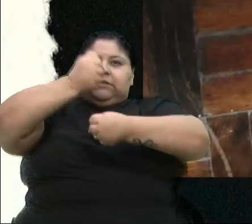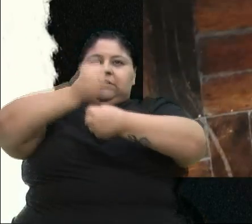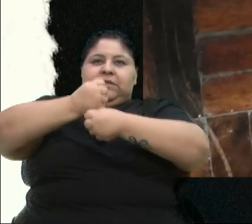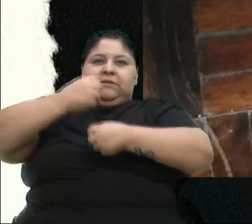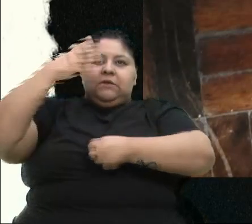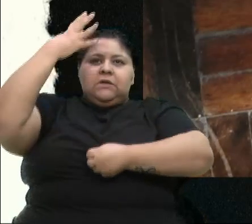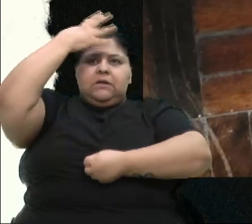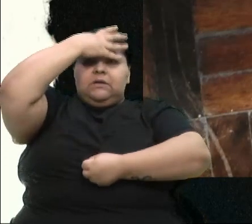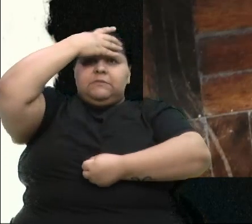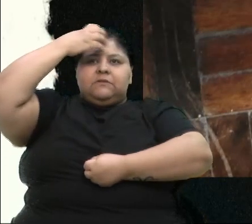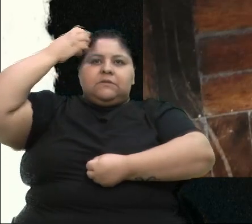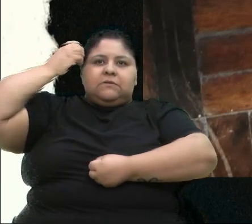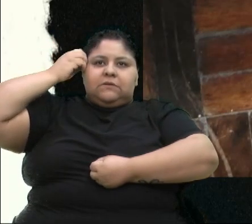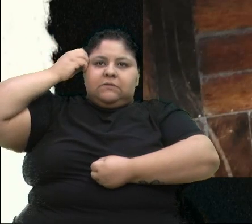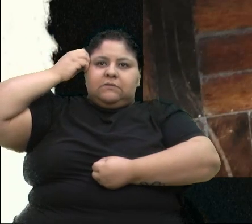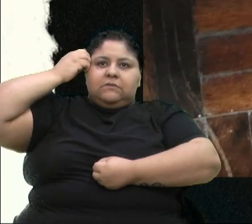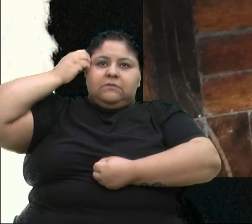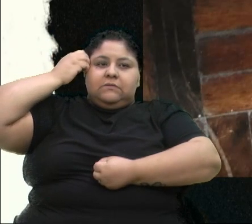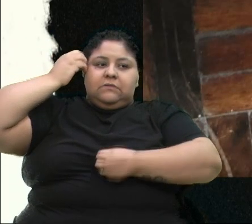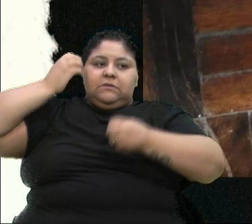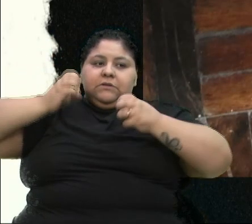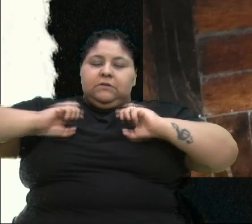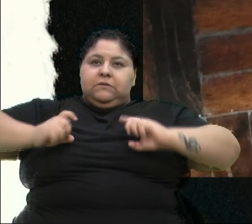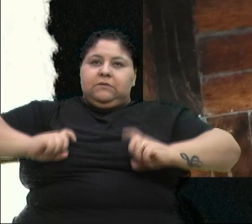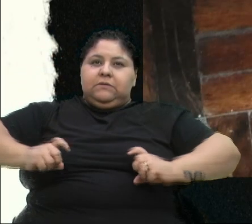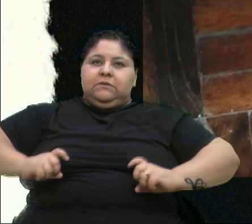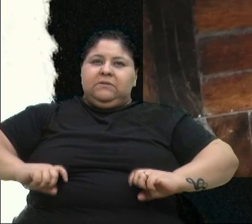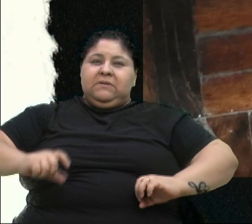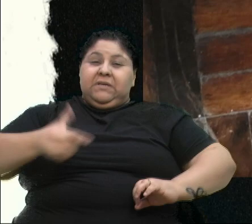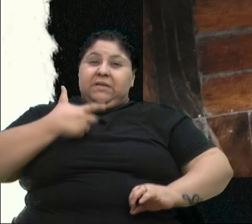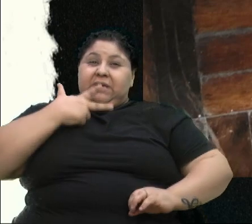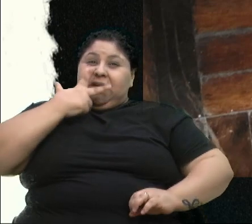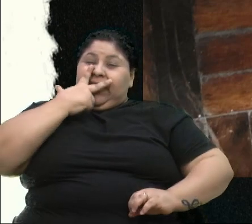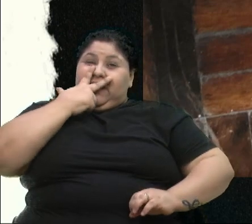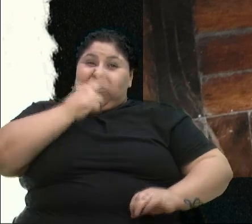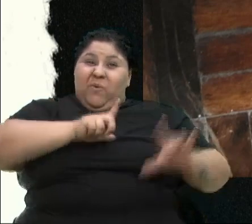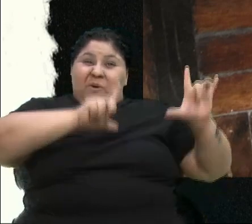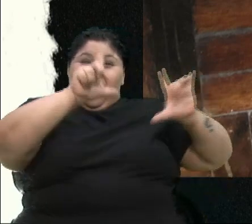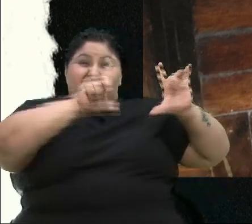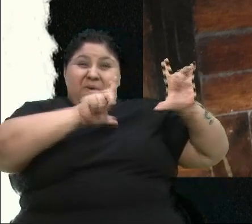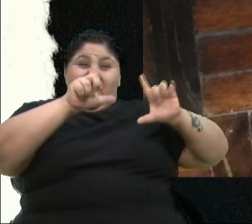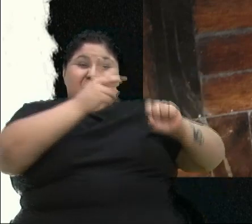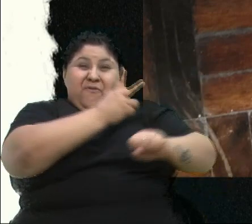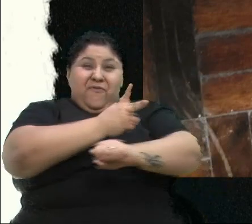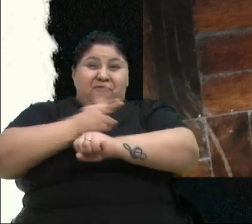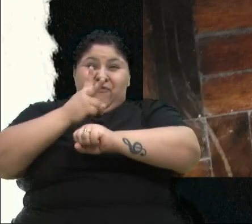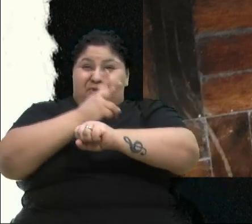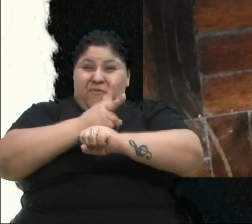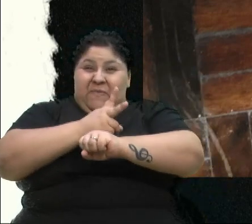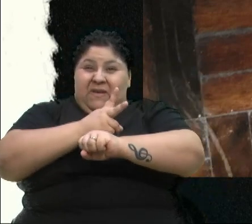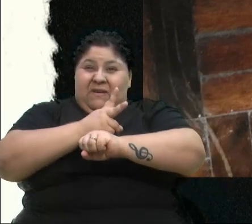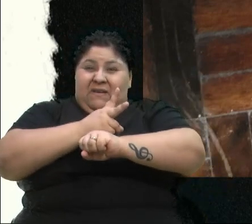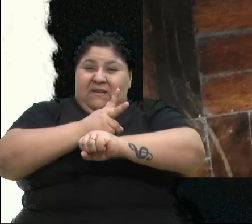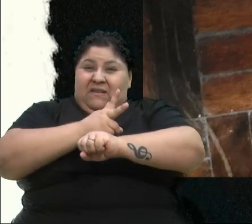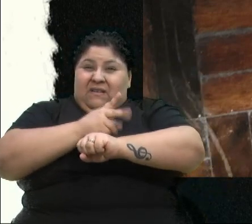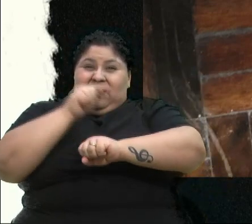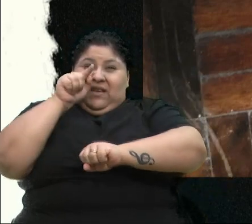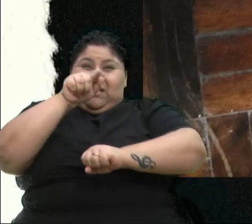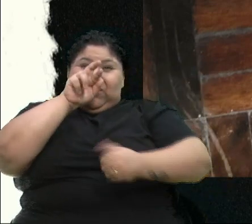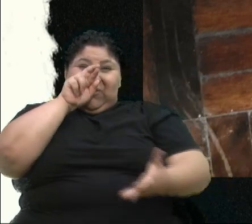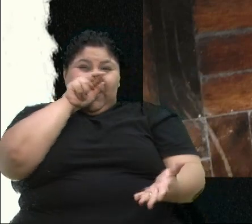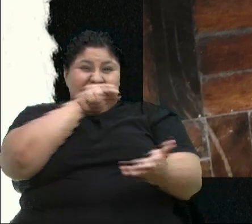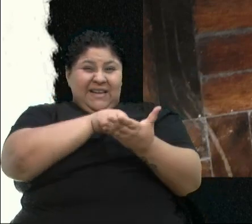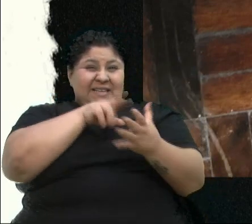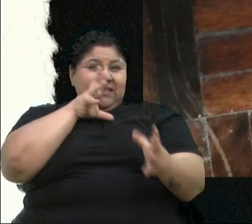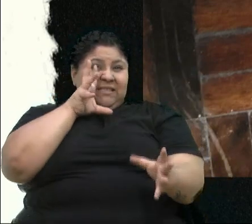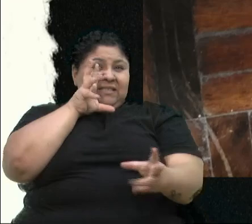A situação era uma verdadeira assim, cena de filme de terror, só que, infelizmente, não era um filme. Isso é realidade, gente. Esses